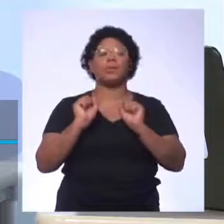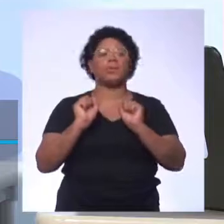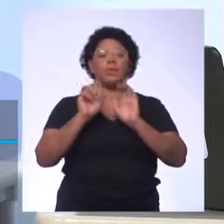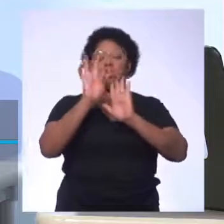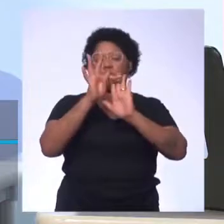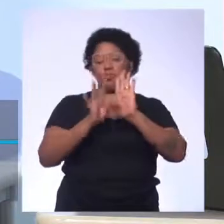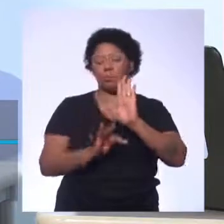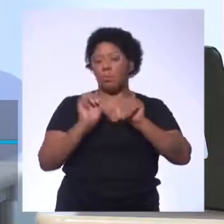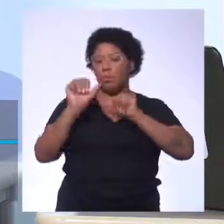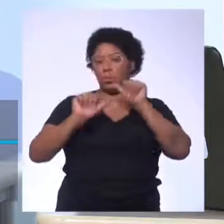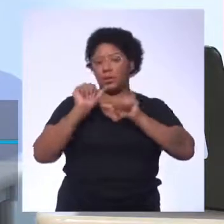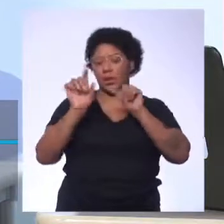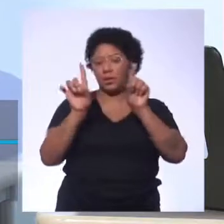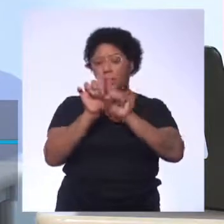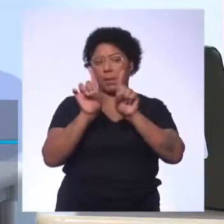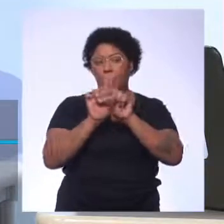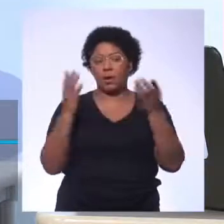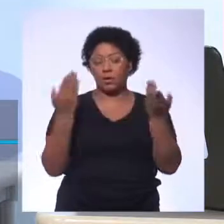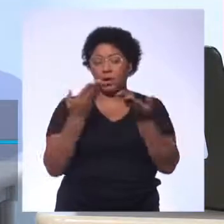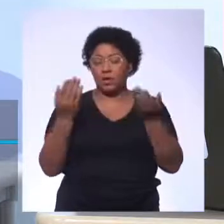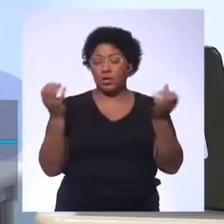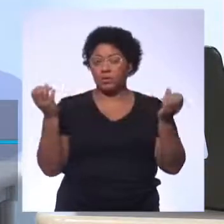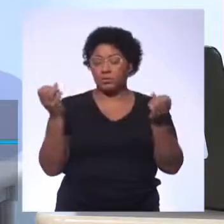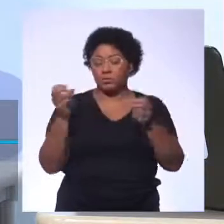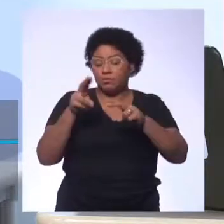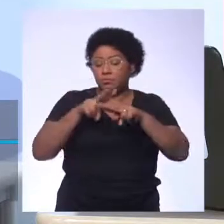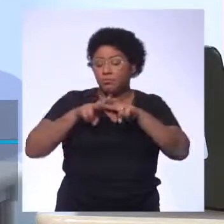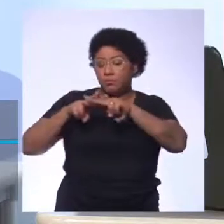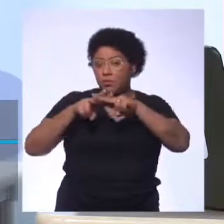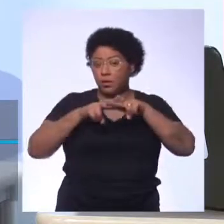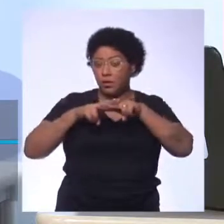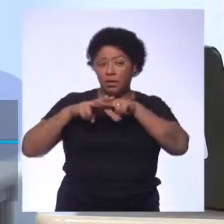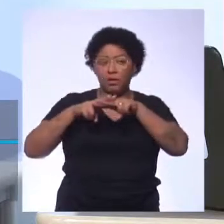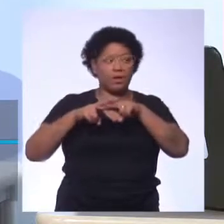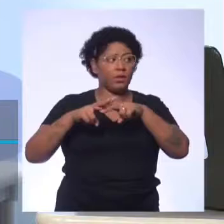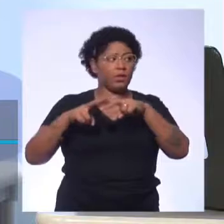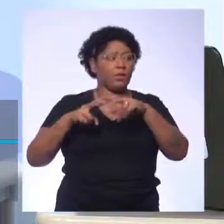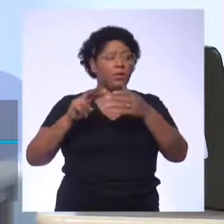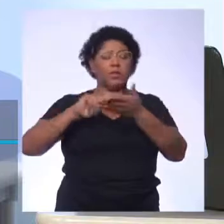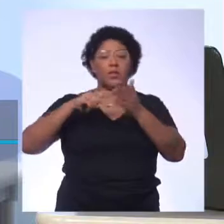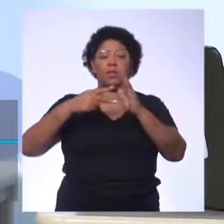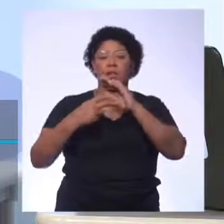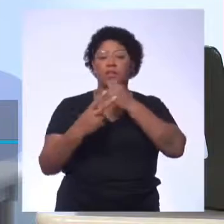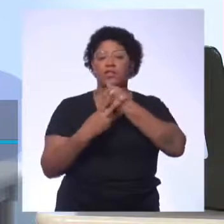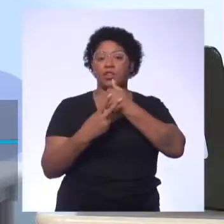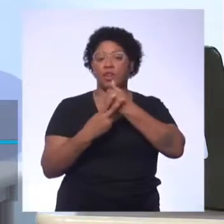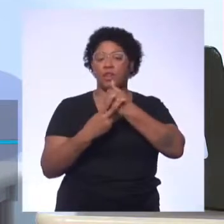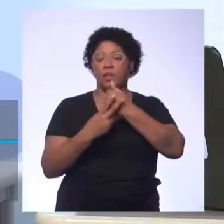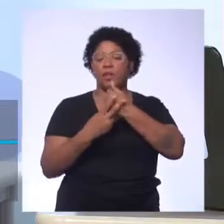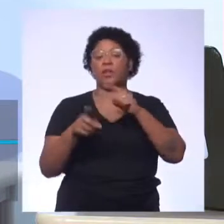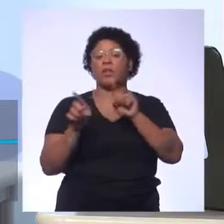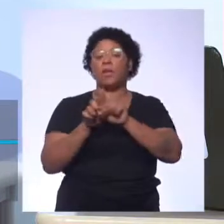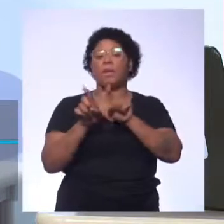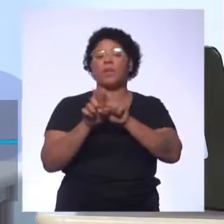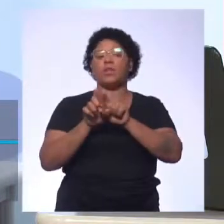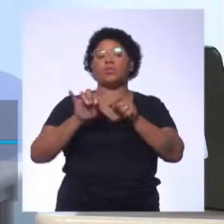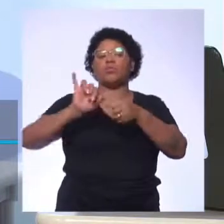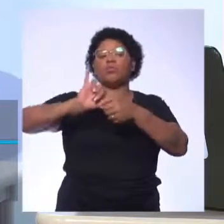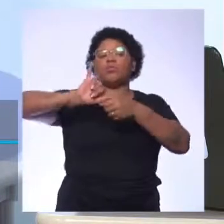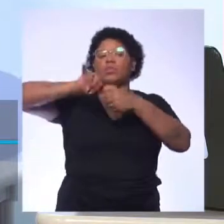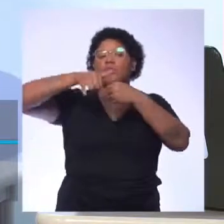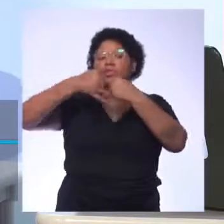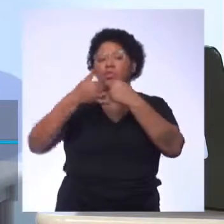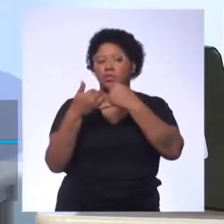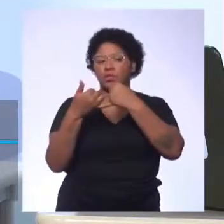contexto. Agora que eu já fiz a revisão, então, do que é o verbo, e eu pedi para vocês também sobre o substantivo, é bom lembrar,